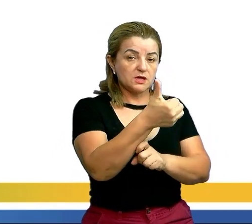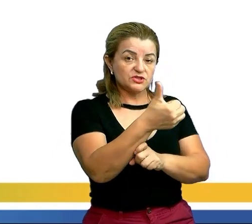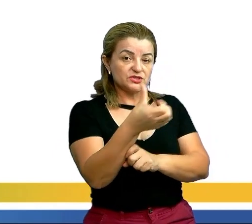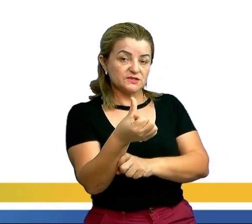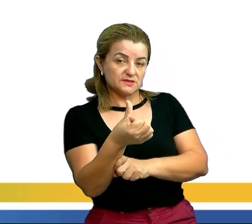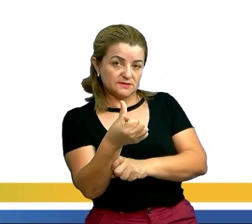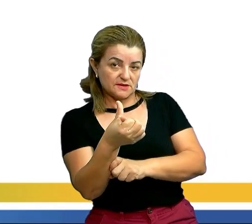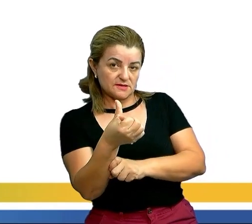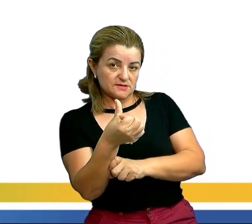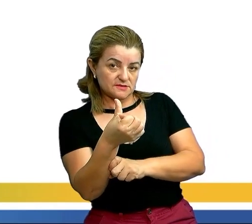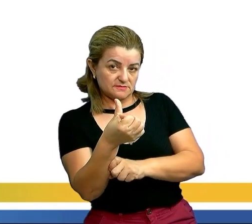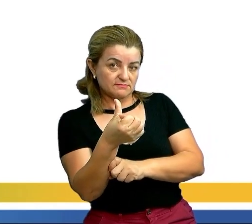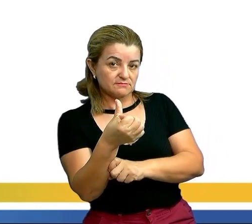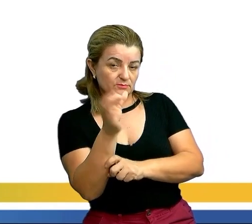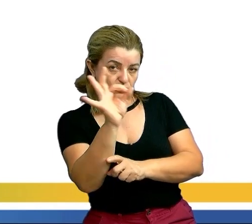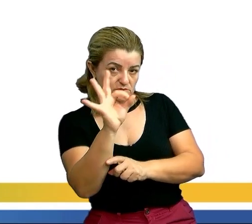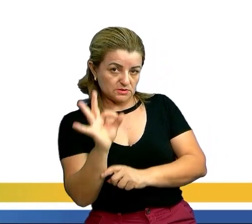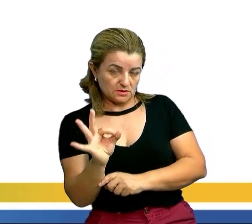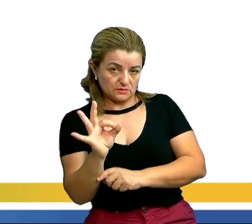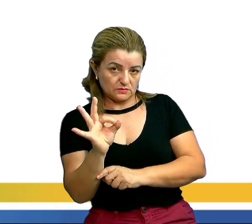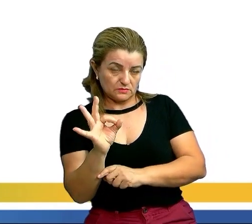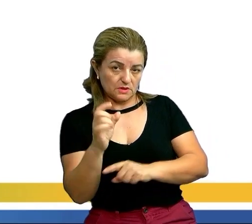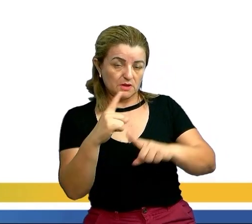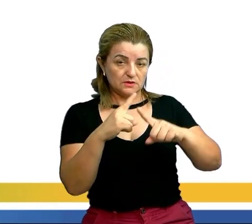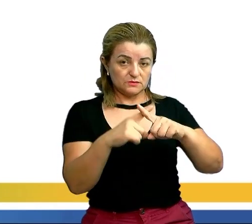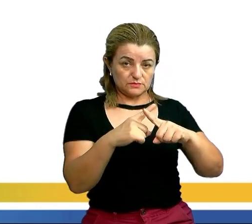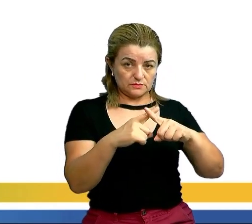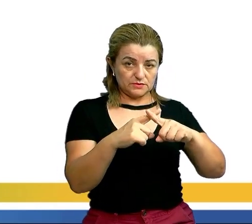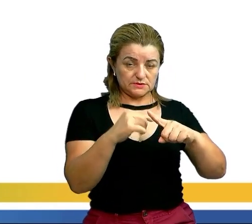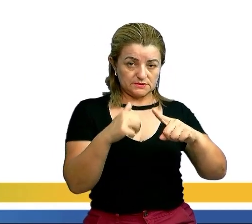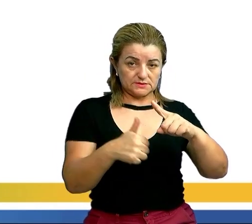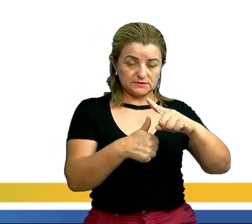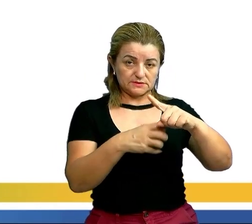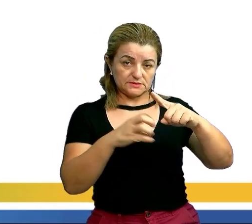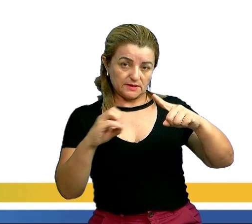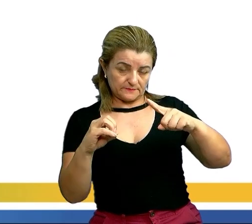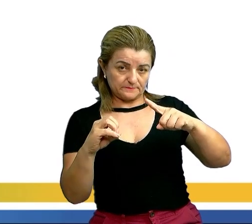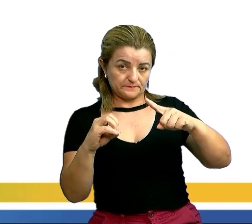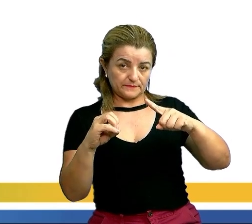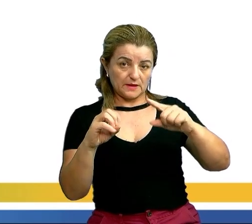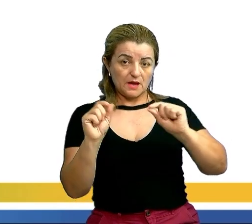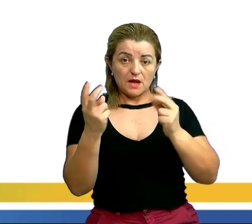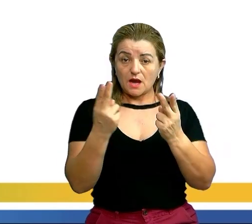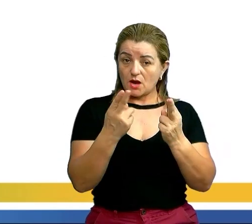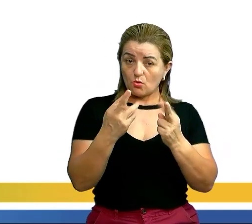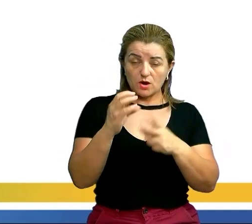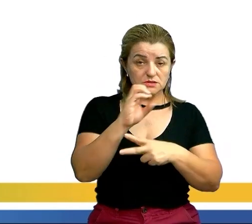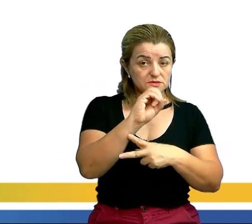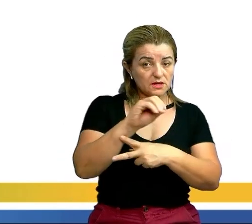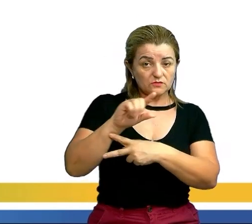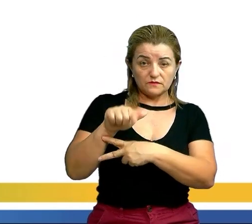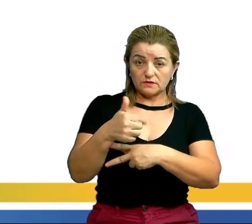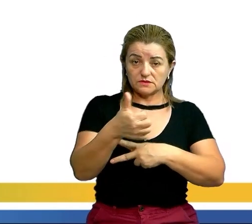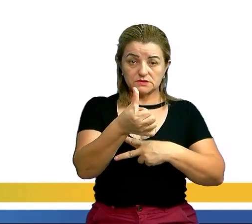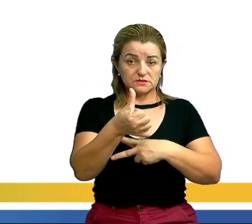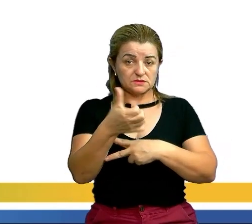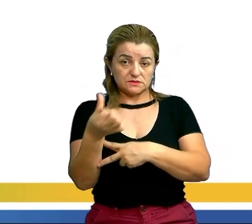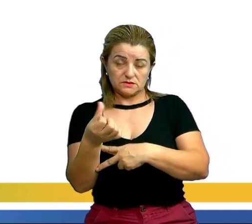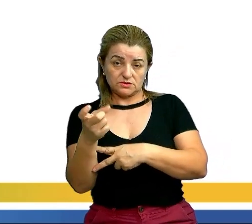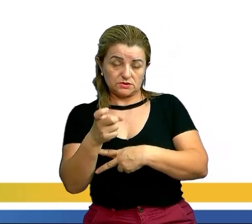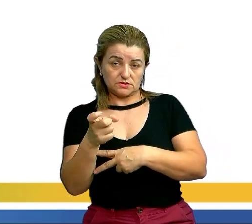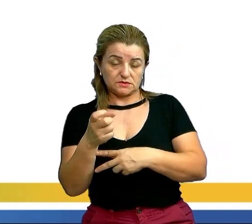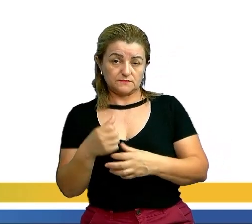em cima de x. 16% é 16 sobre 100. É a mesma coisa que 0,16x.